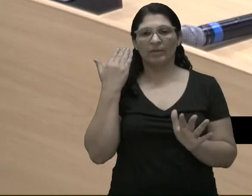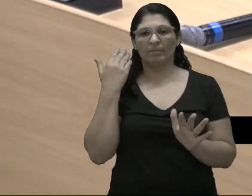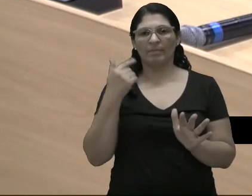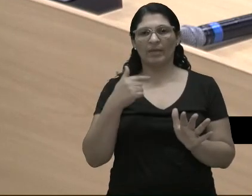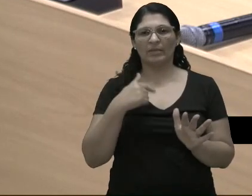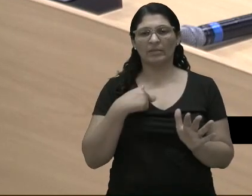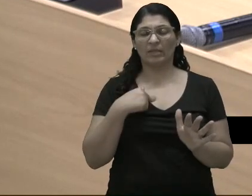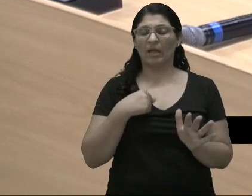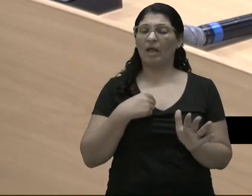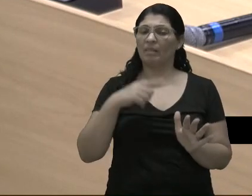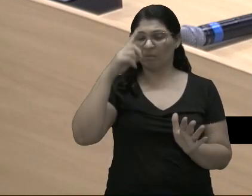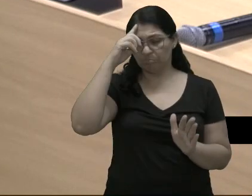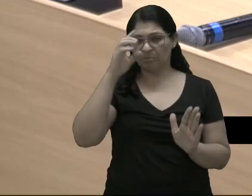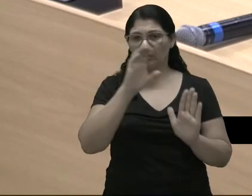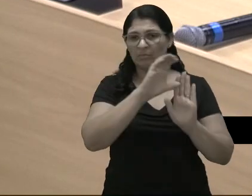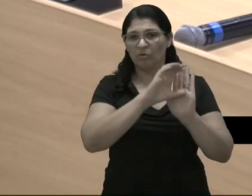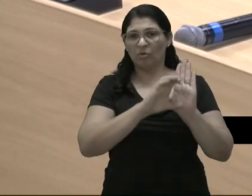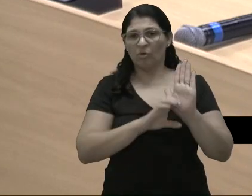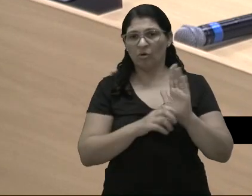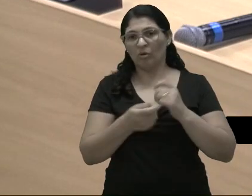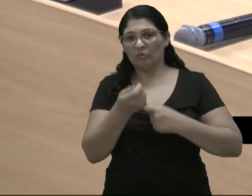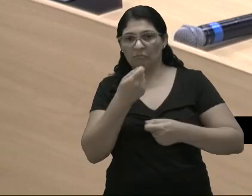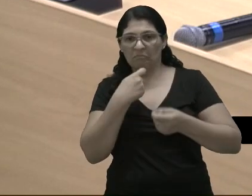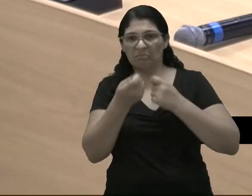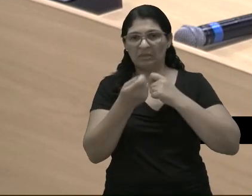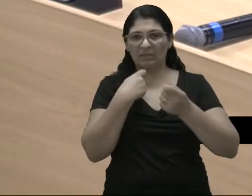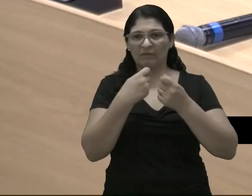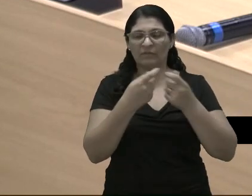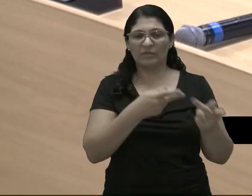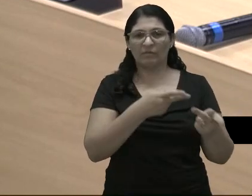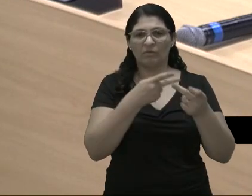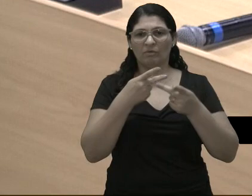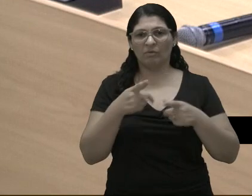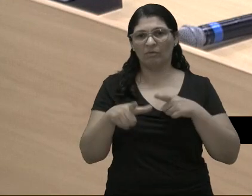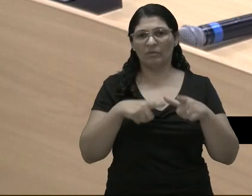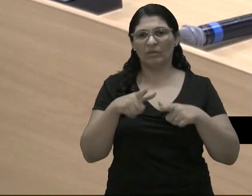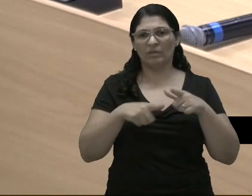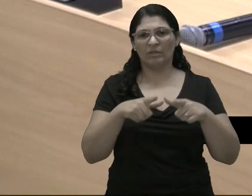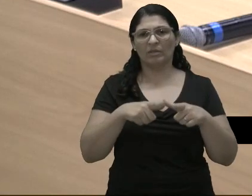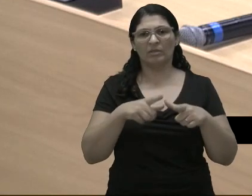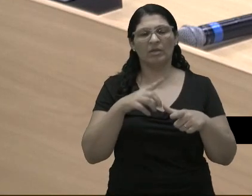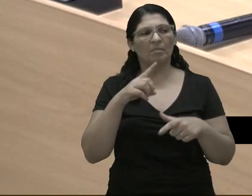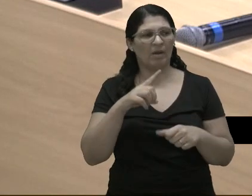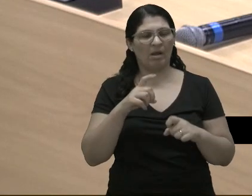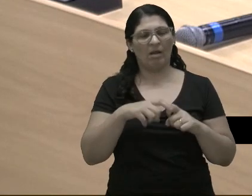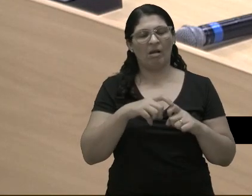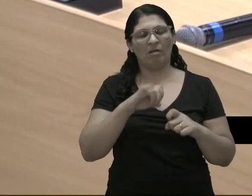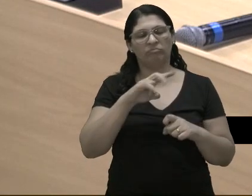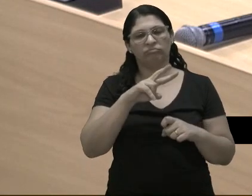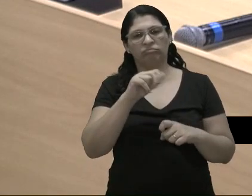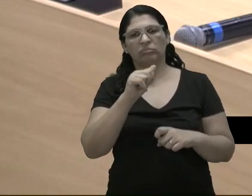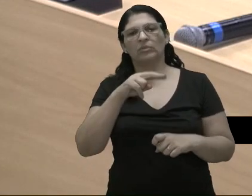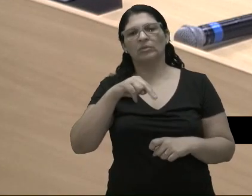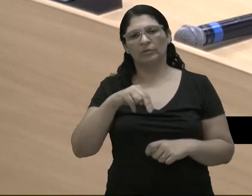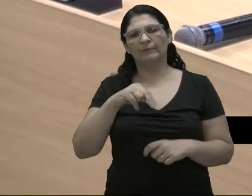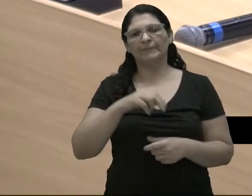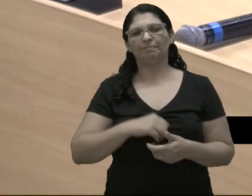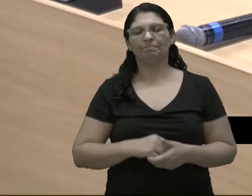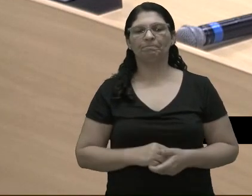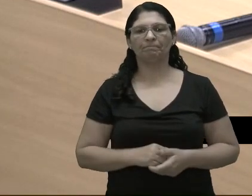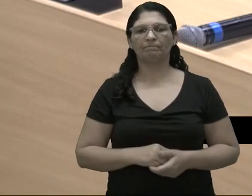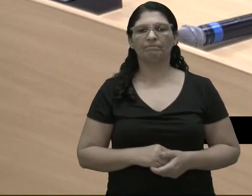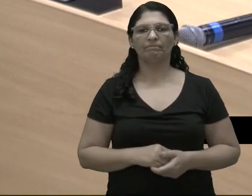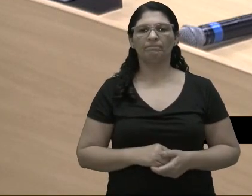meu currículo, fiz uma entrevista e fui convidada. Por quem? A vir trabalhar pelo Dr. Ivan. Dr. Ivan, então isso. Era isso, isso mesmo. Isso legal. Mesmo.